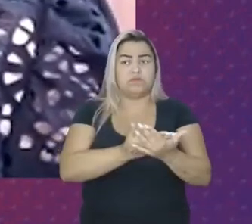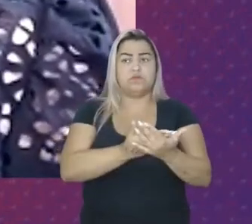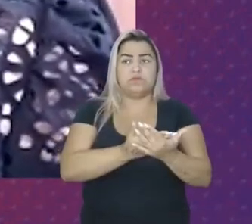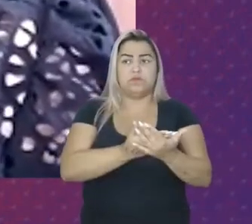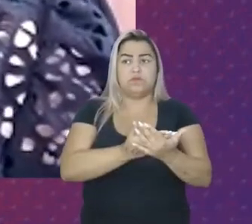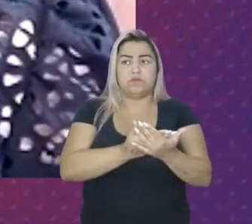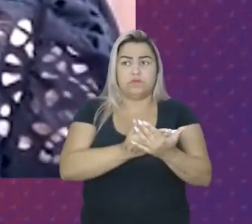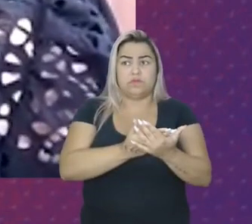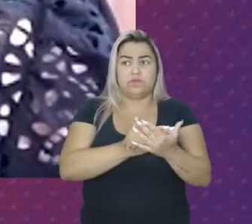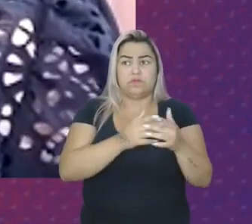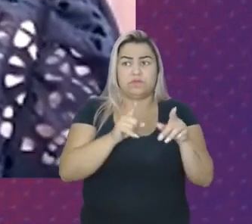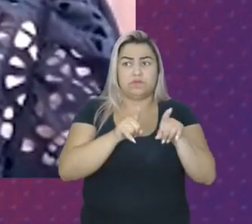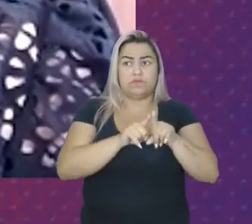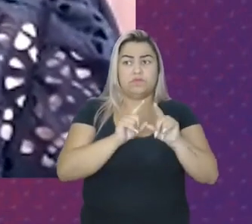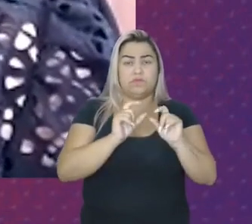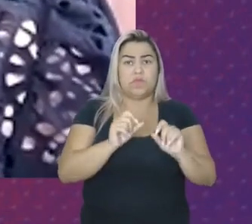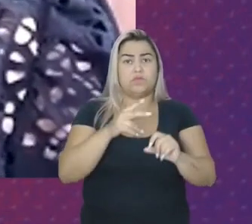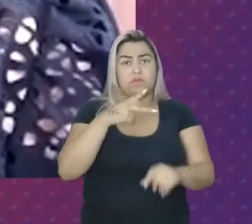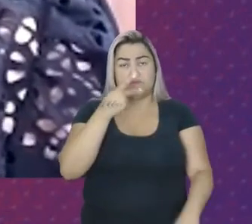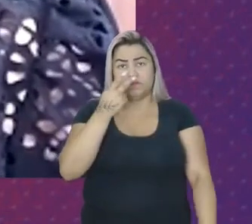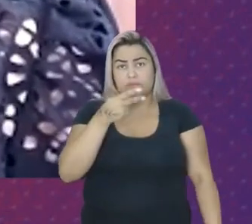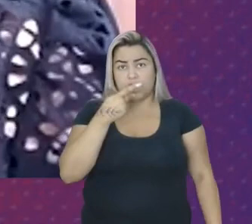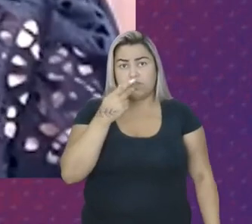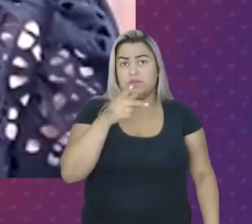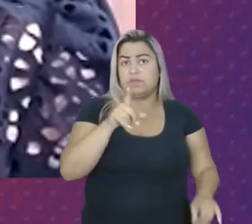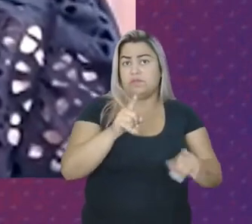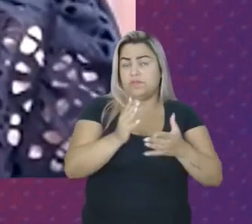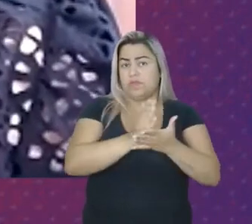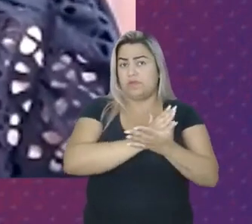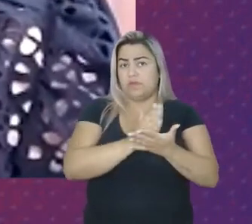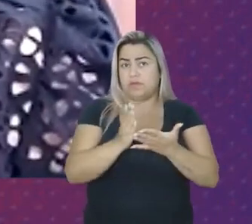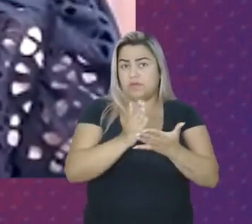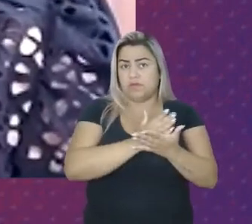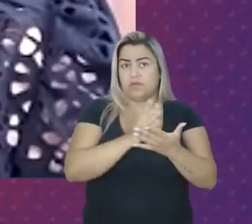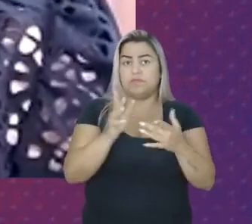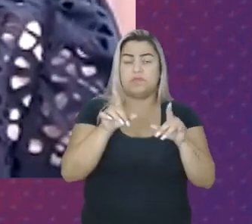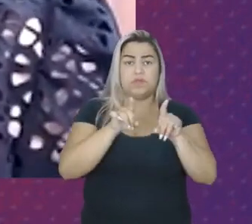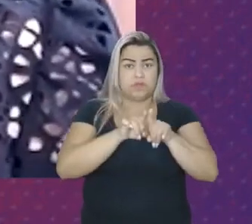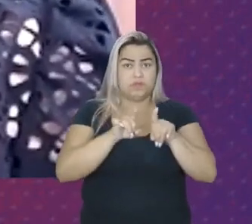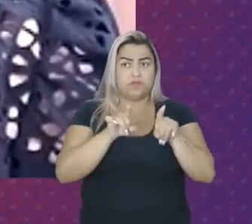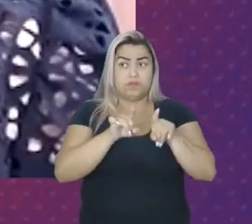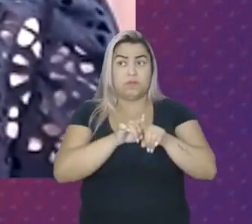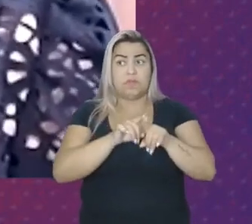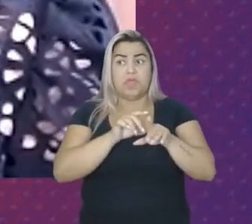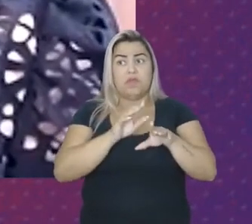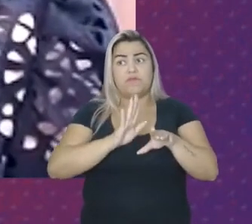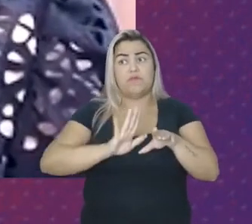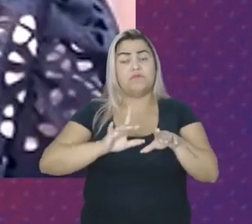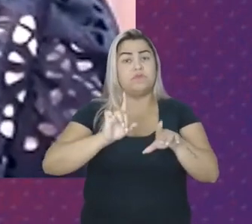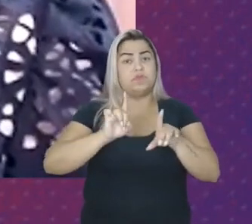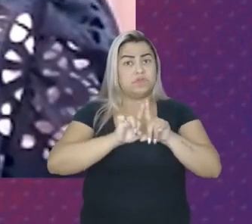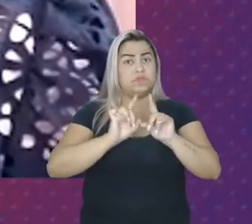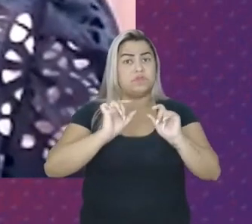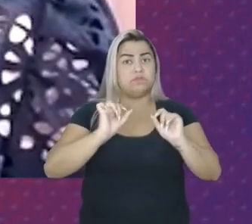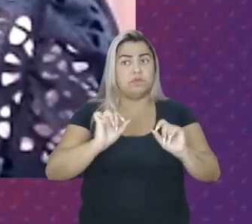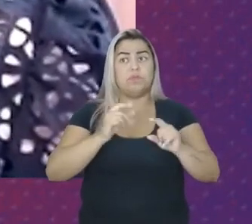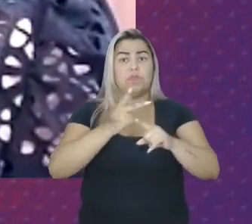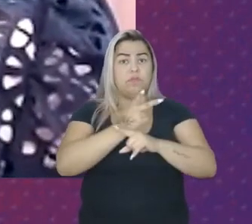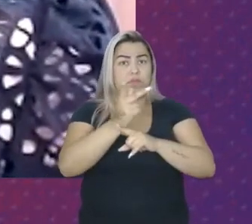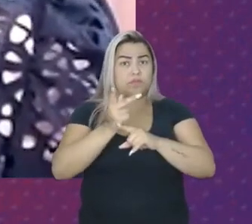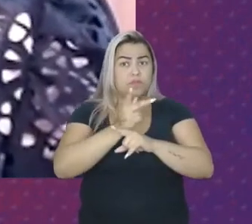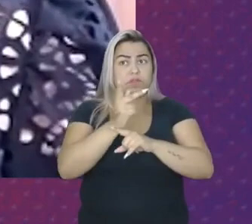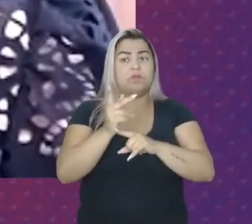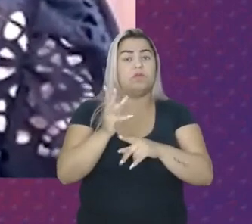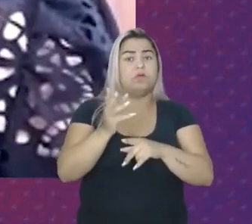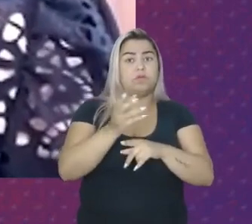presidente Lula já colocou isso em suas falas, algumas adequações nós vamos fazer, mas nós estamos também buscando